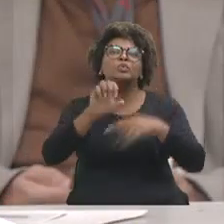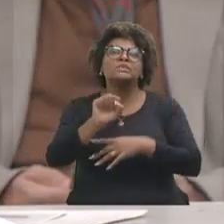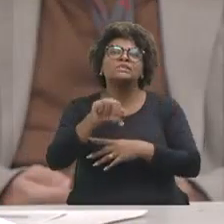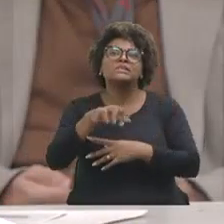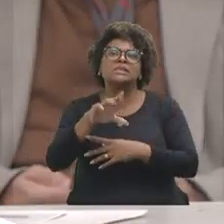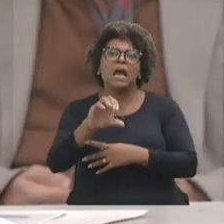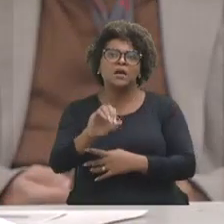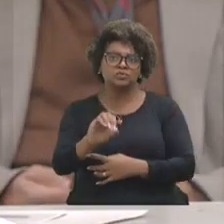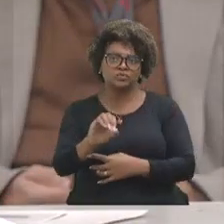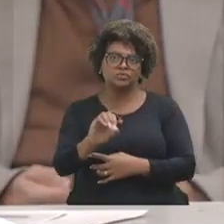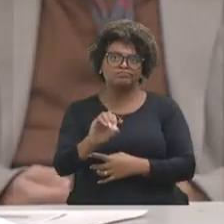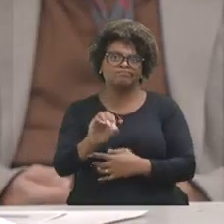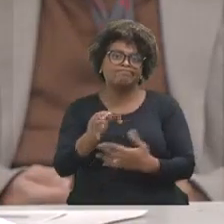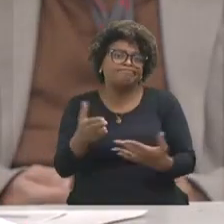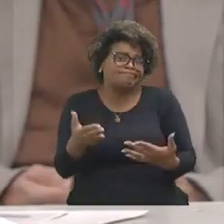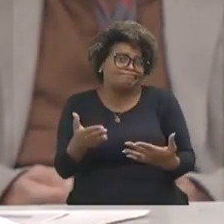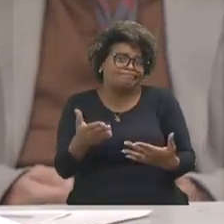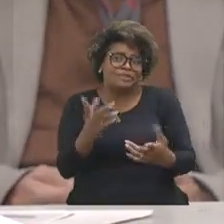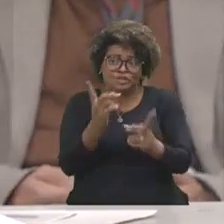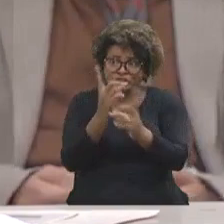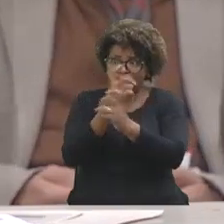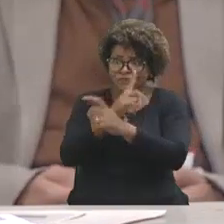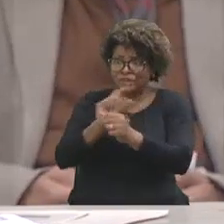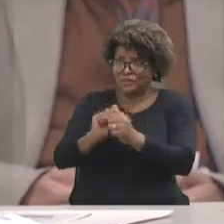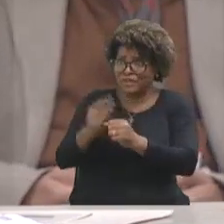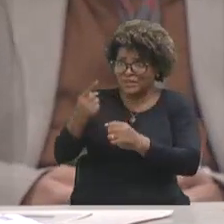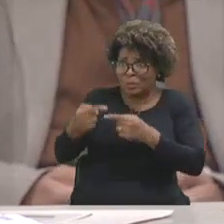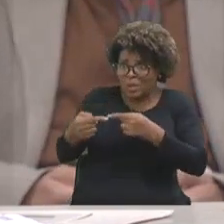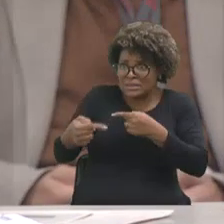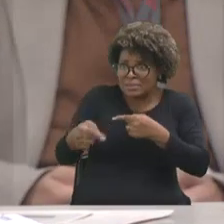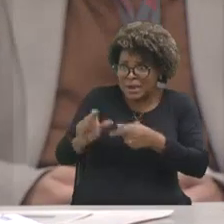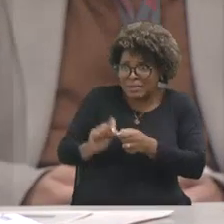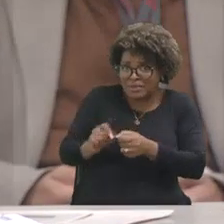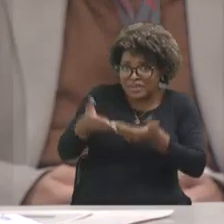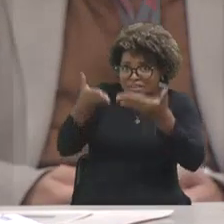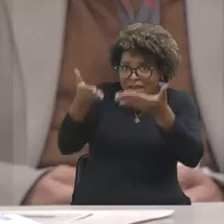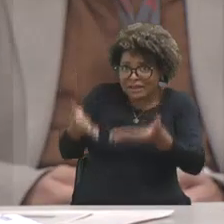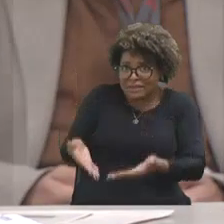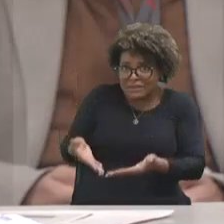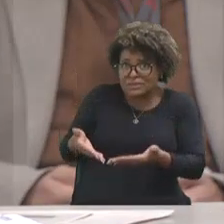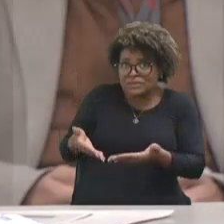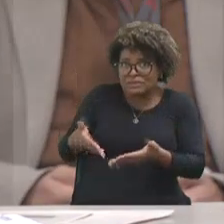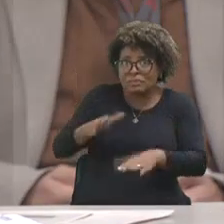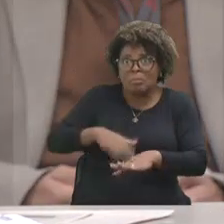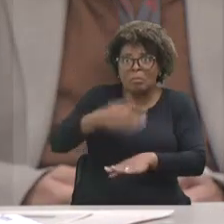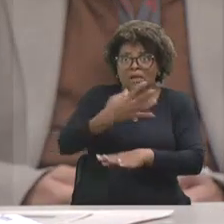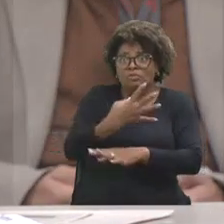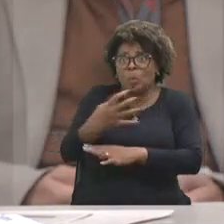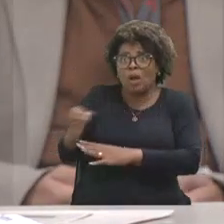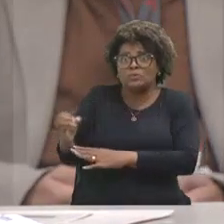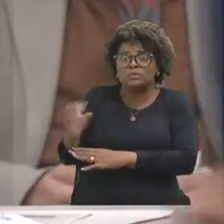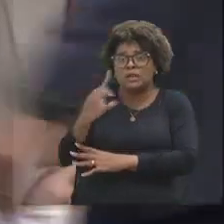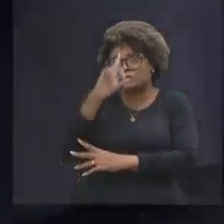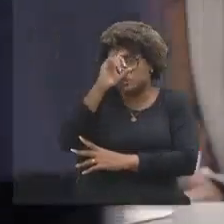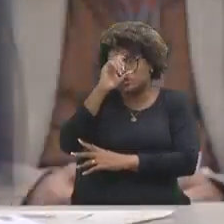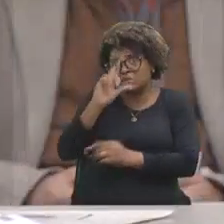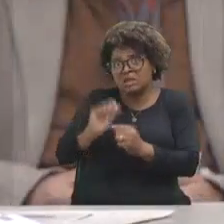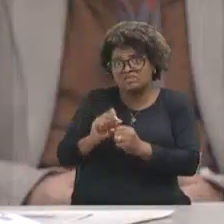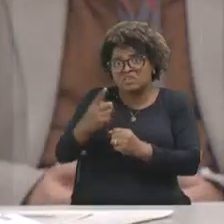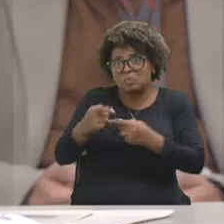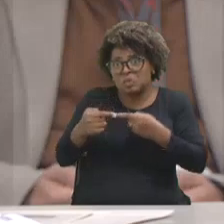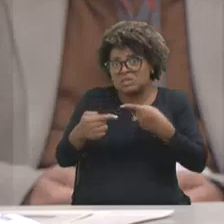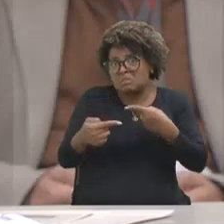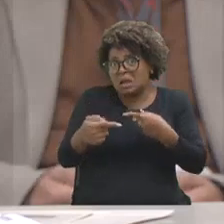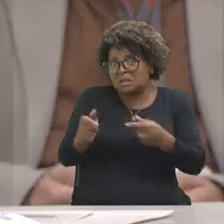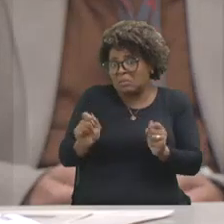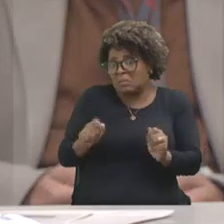ter que fazer isso em uma semana um estado de Minas Gerais com essa rede mais de 400 hospitais a gente tem que fazer isso em uma semana